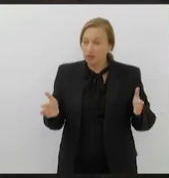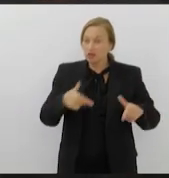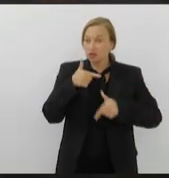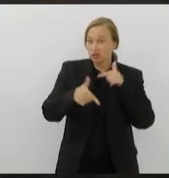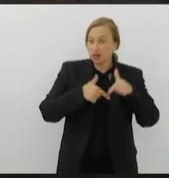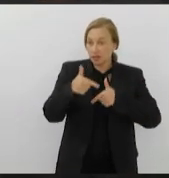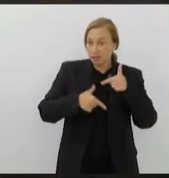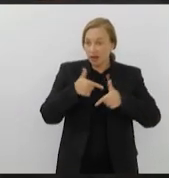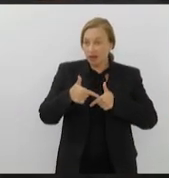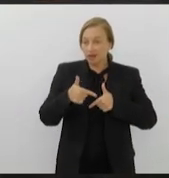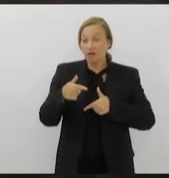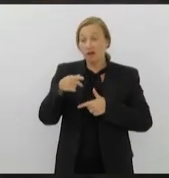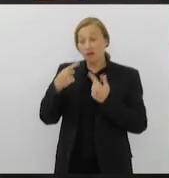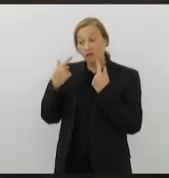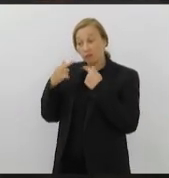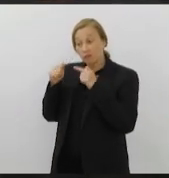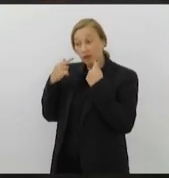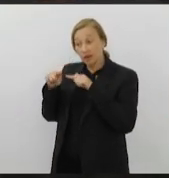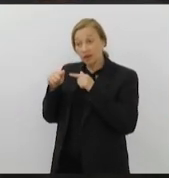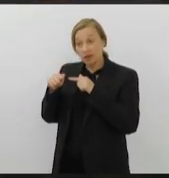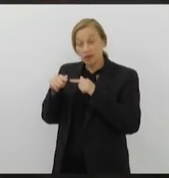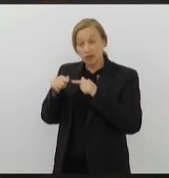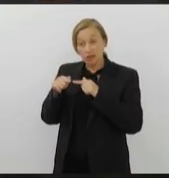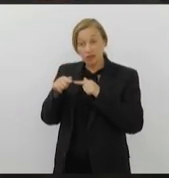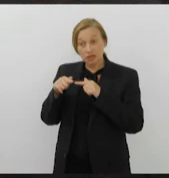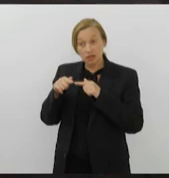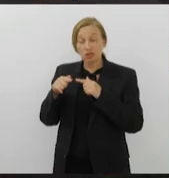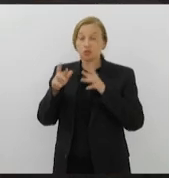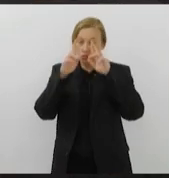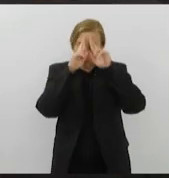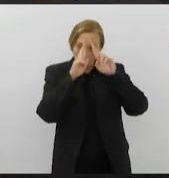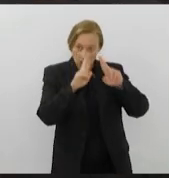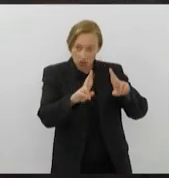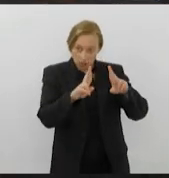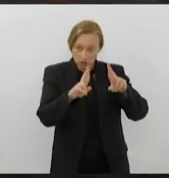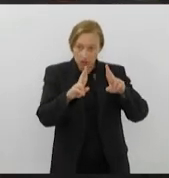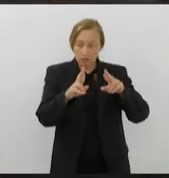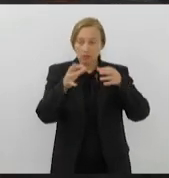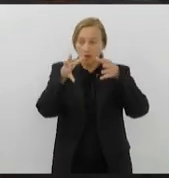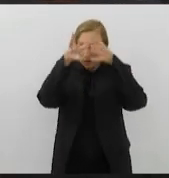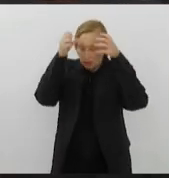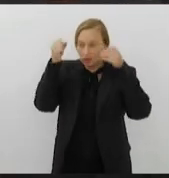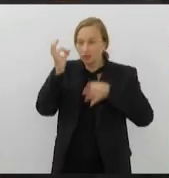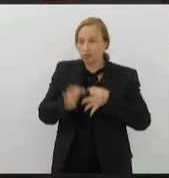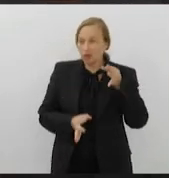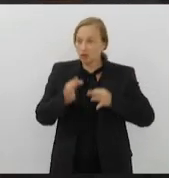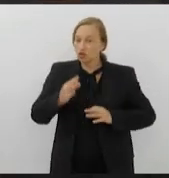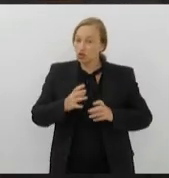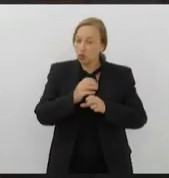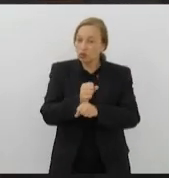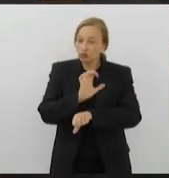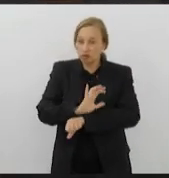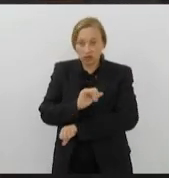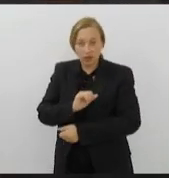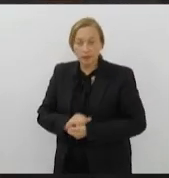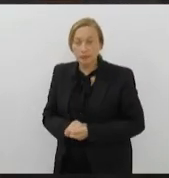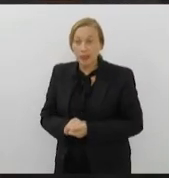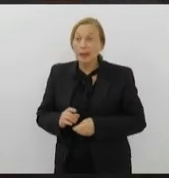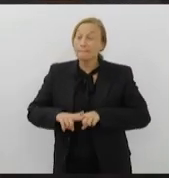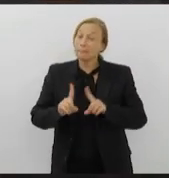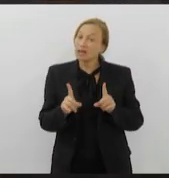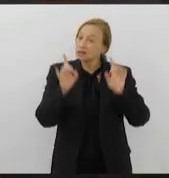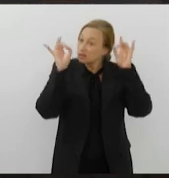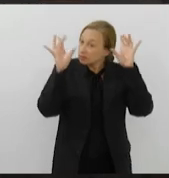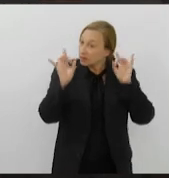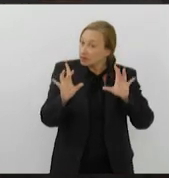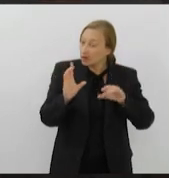fazendo a minha crítica, data máxima vênia, com todo o respeito ao colegiado Tribunal de Contas do Estado, mas em especial